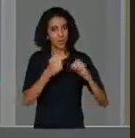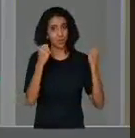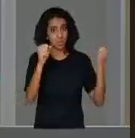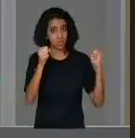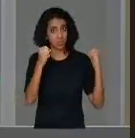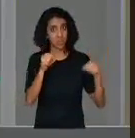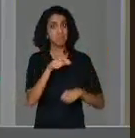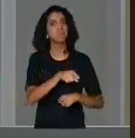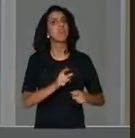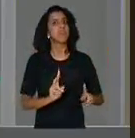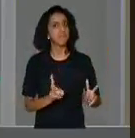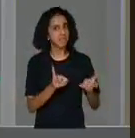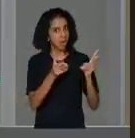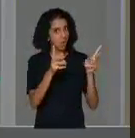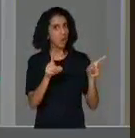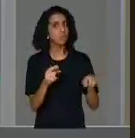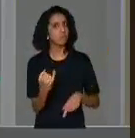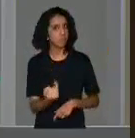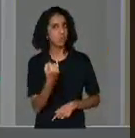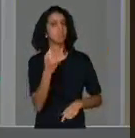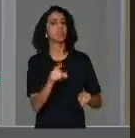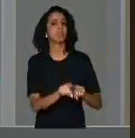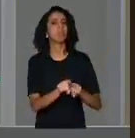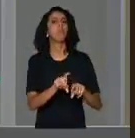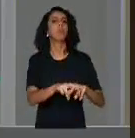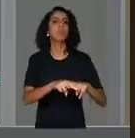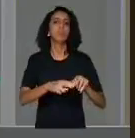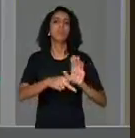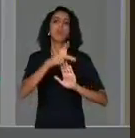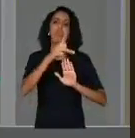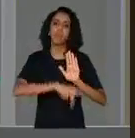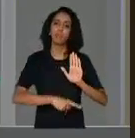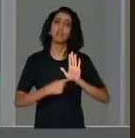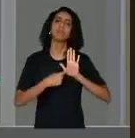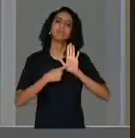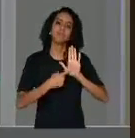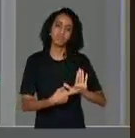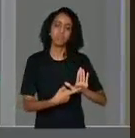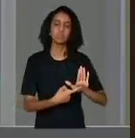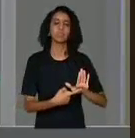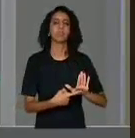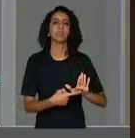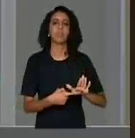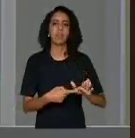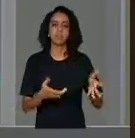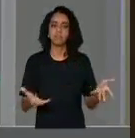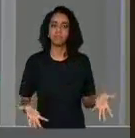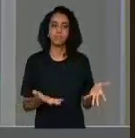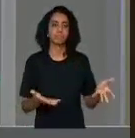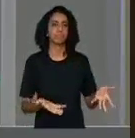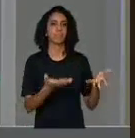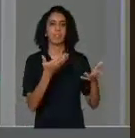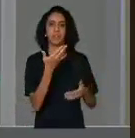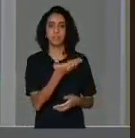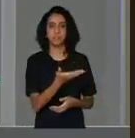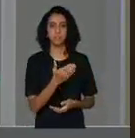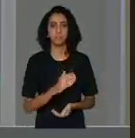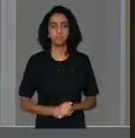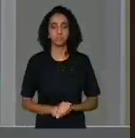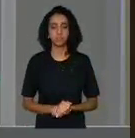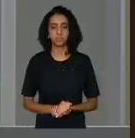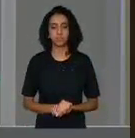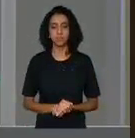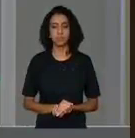vamos apresentar esse projeto para dar esse justo reconhecimento a todos esses profissionais.